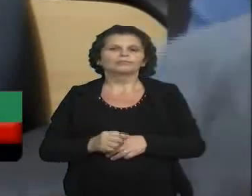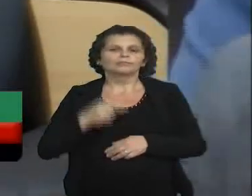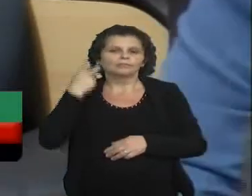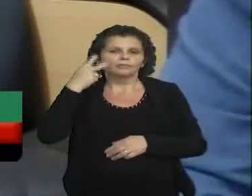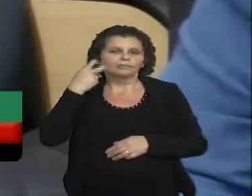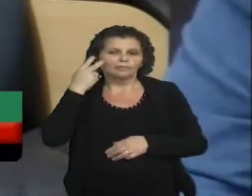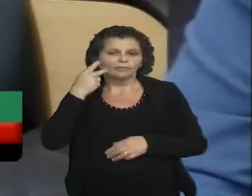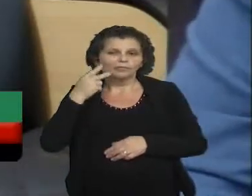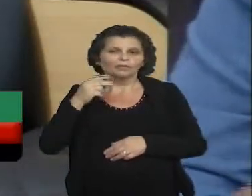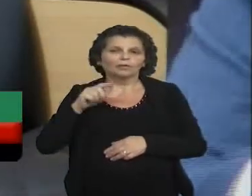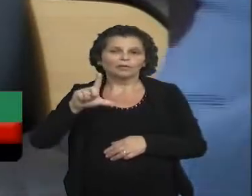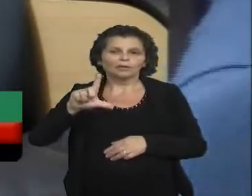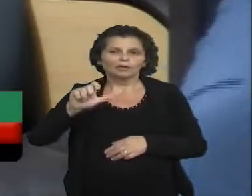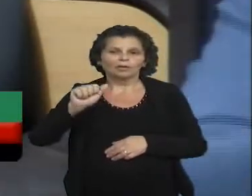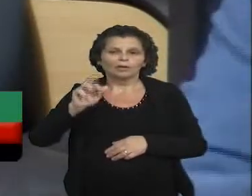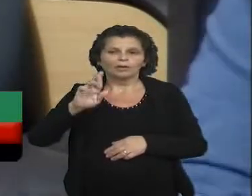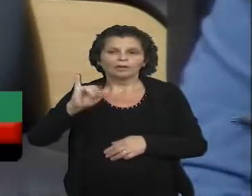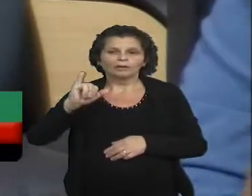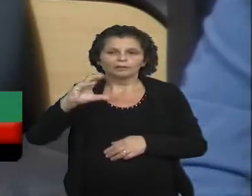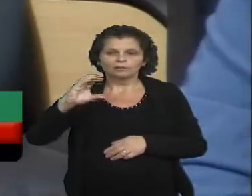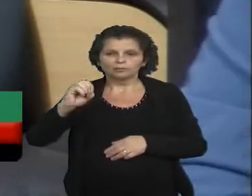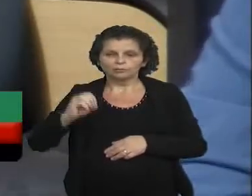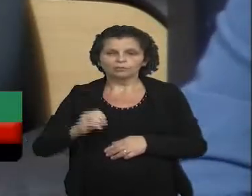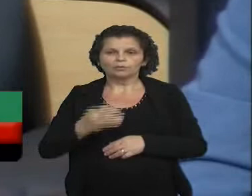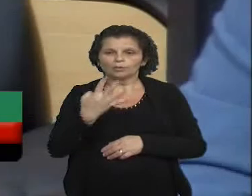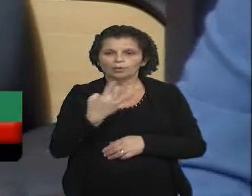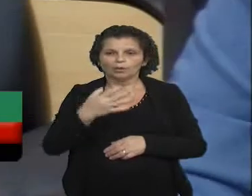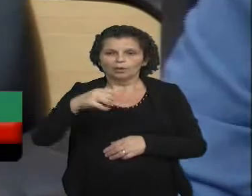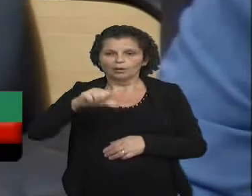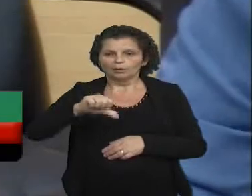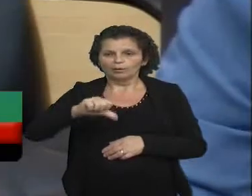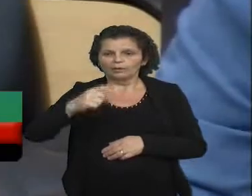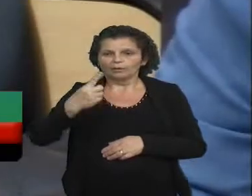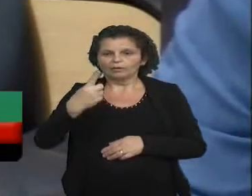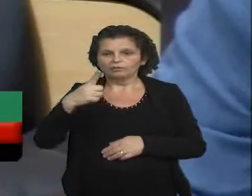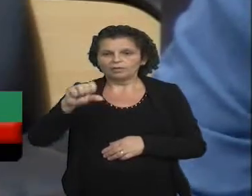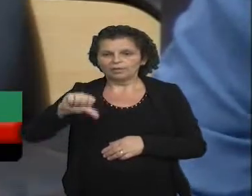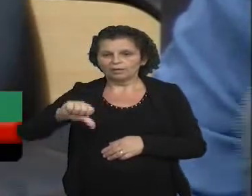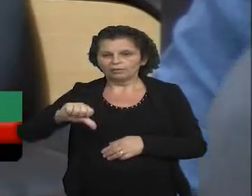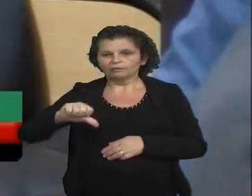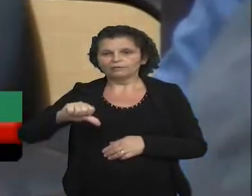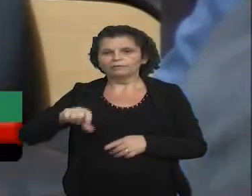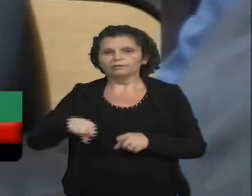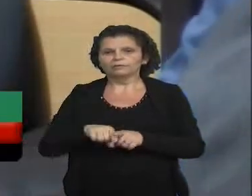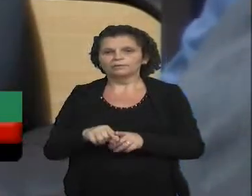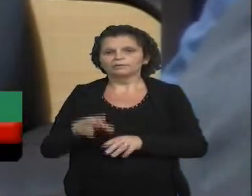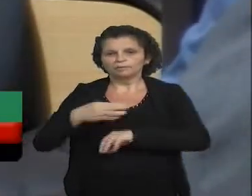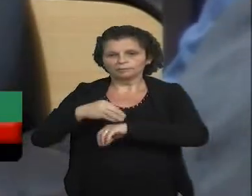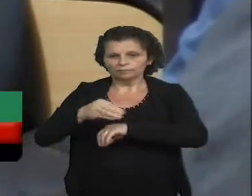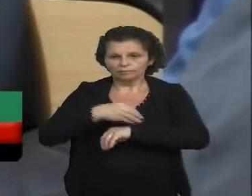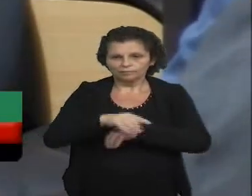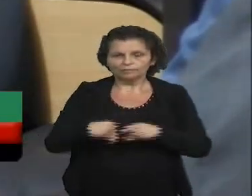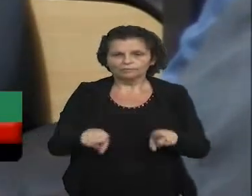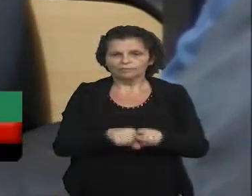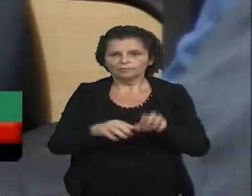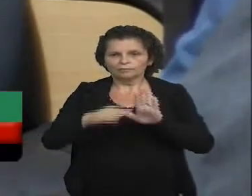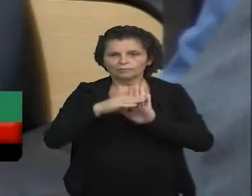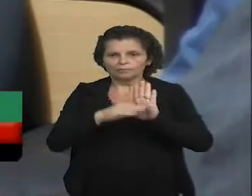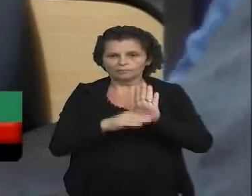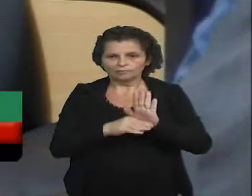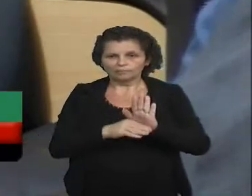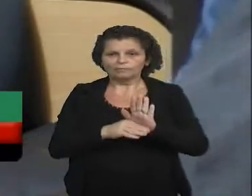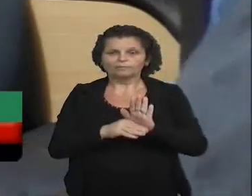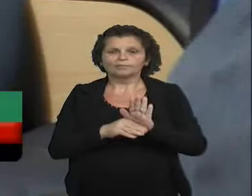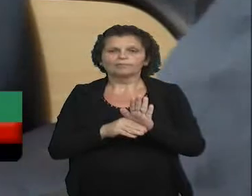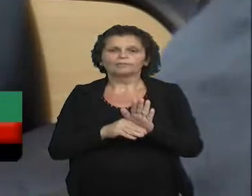Mendonça. Indicação de número 4919 de 2022. Indica-se à mesa, observadas as formalidades